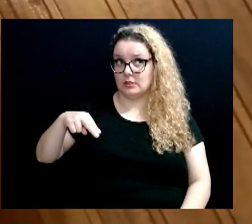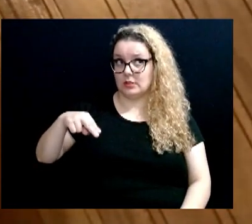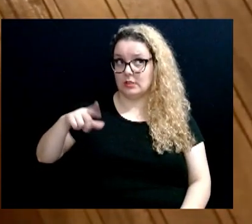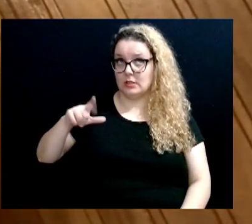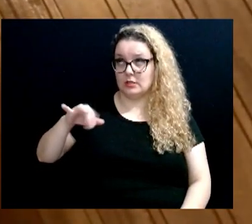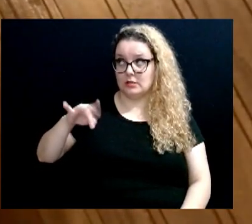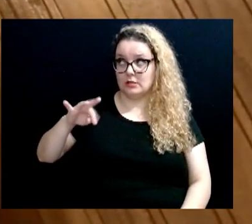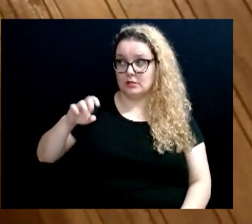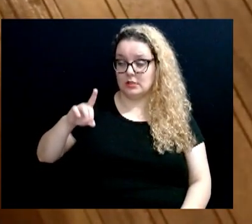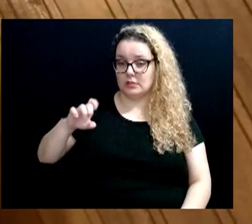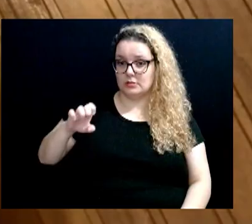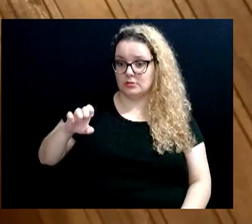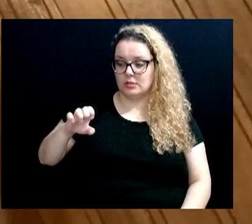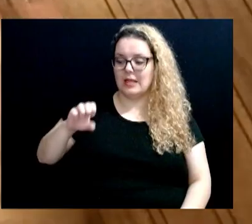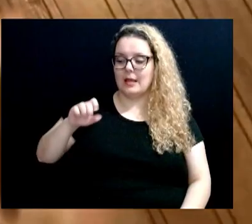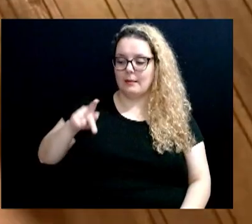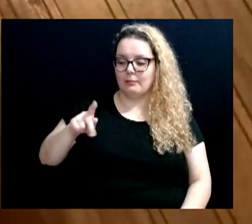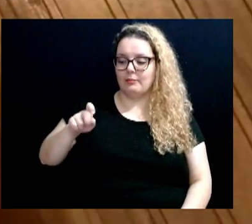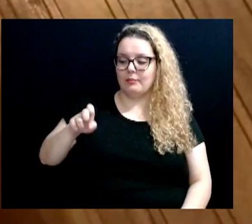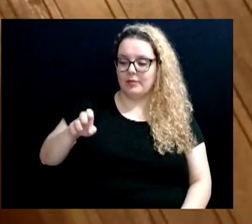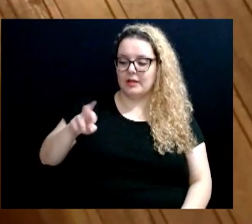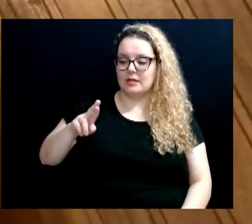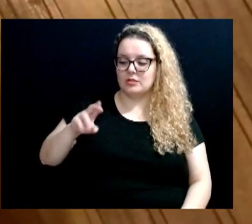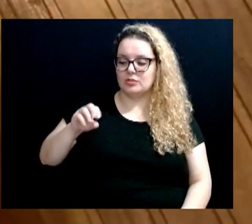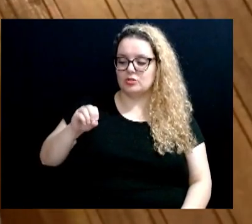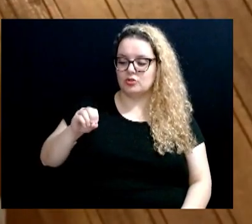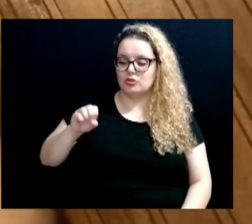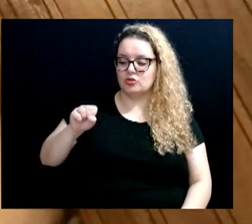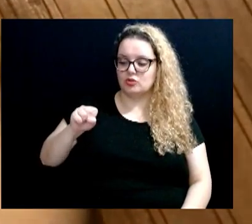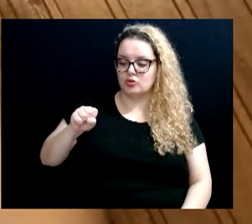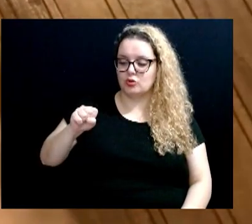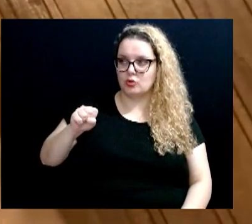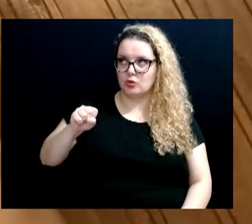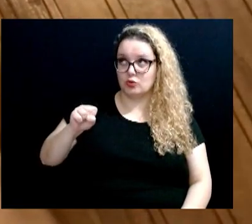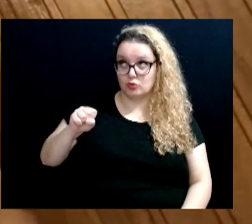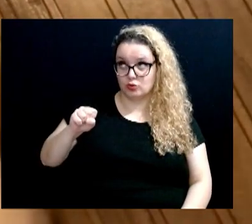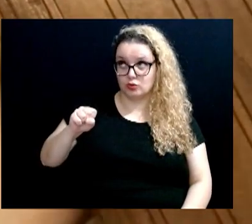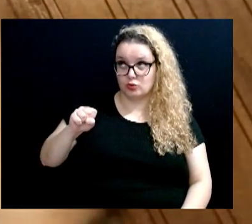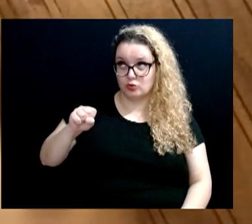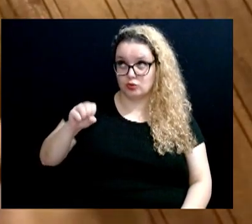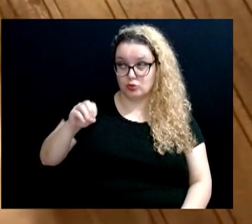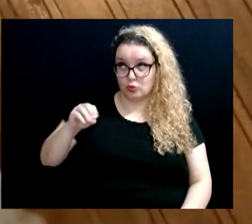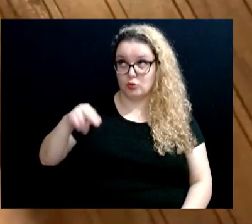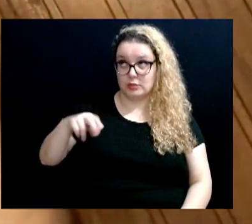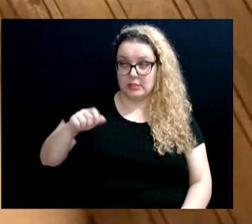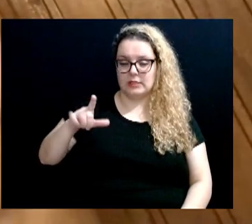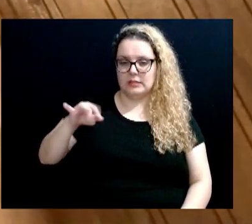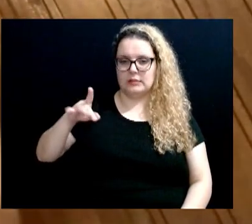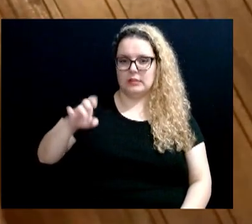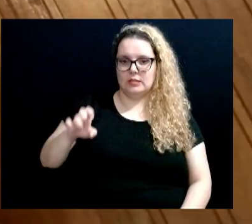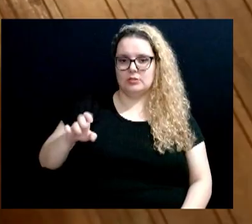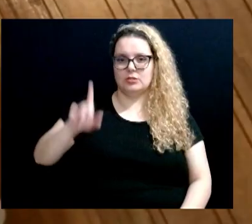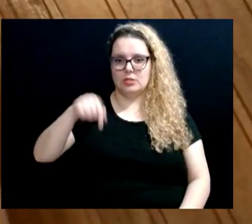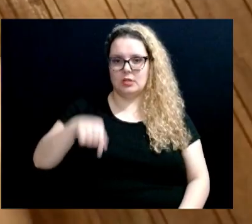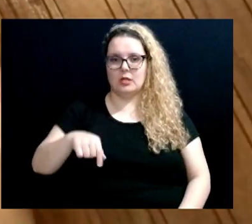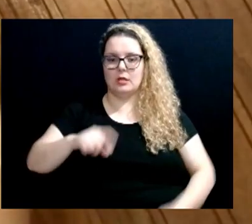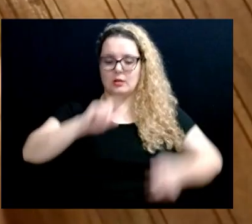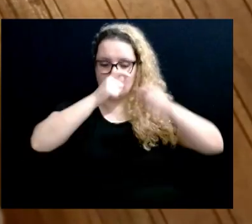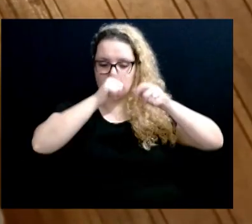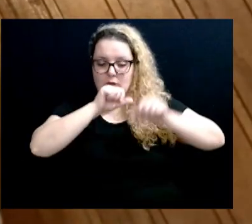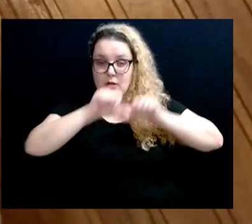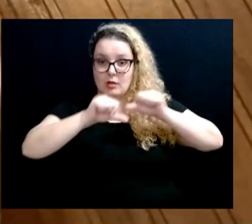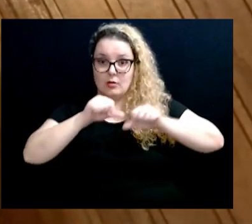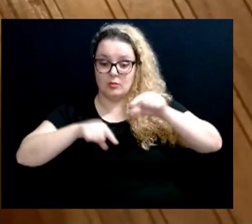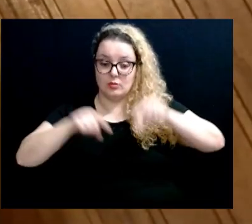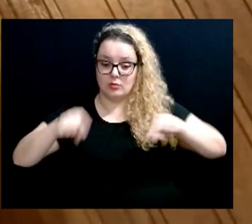transtornos de personalidade, assim como o nome já diz, é uma personalidade disfuncional, alterada, que foi